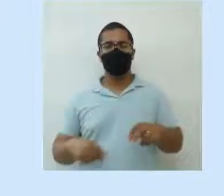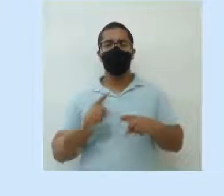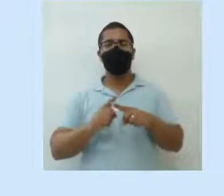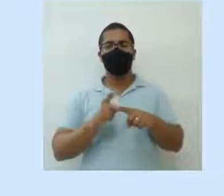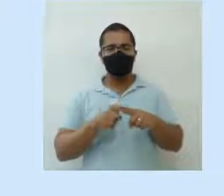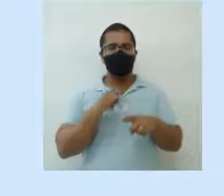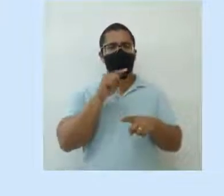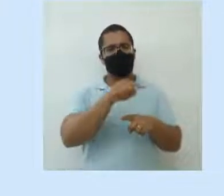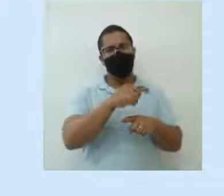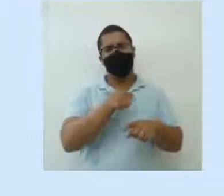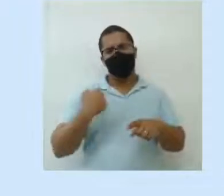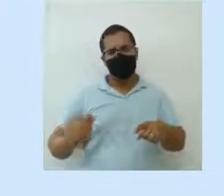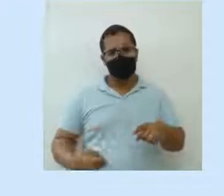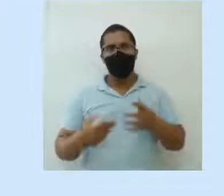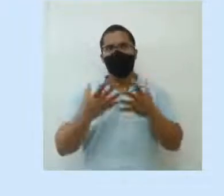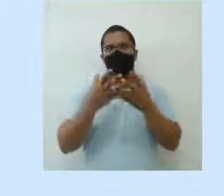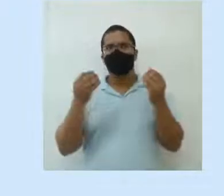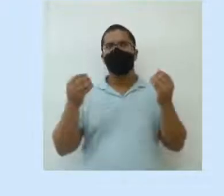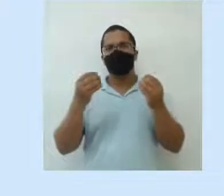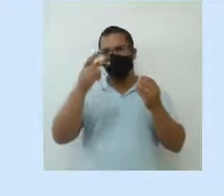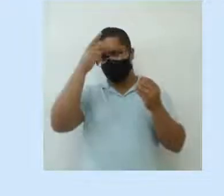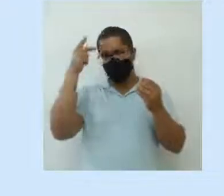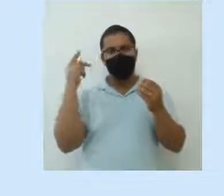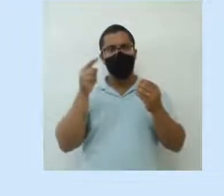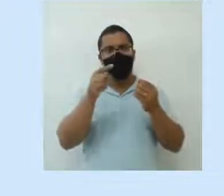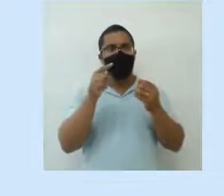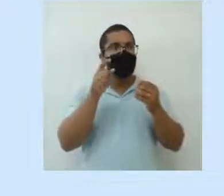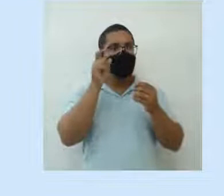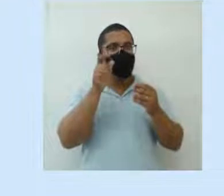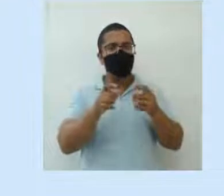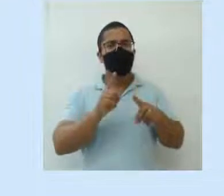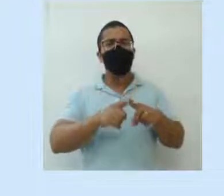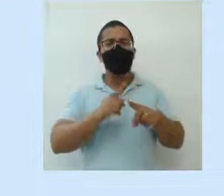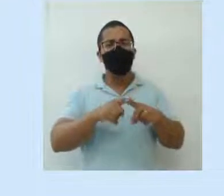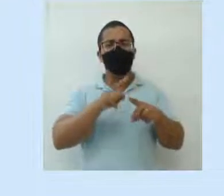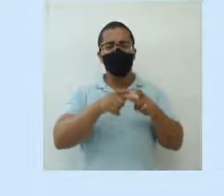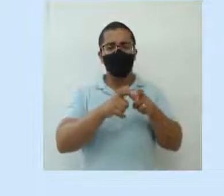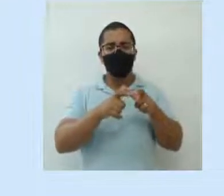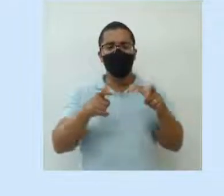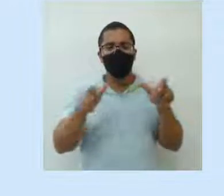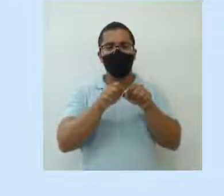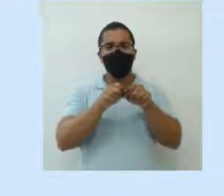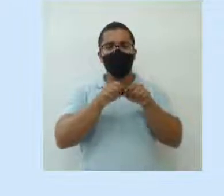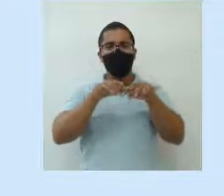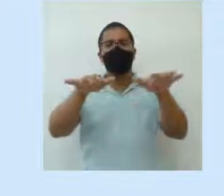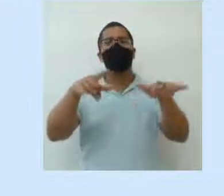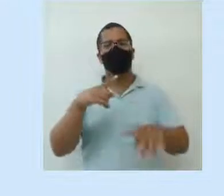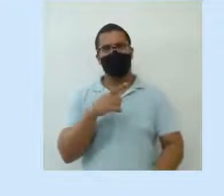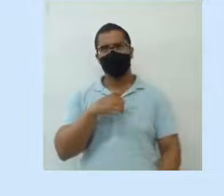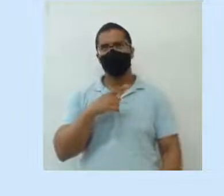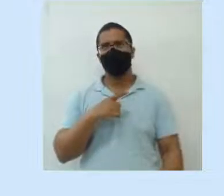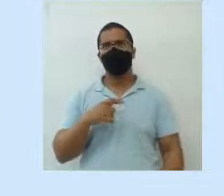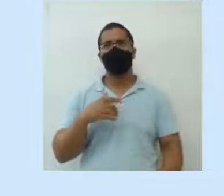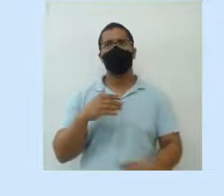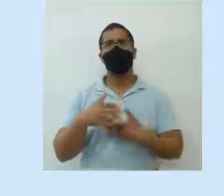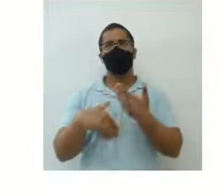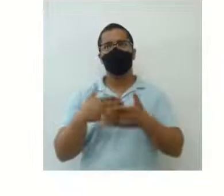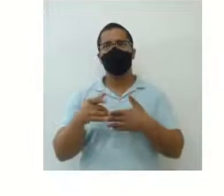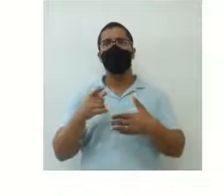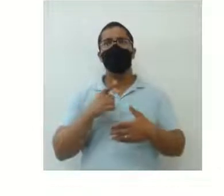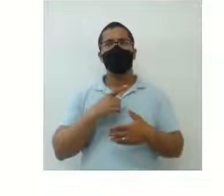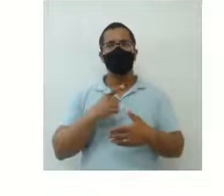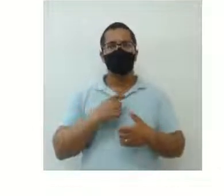um mercado muito cobiçado pela sua expansão, né, pela sua grande demanda, né? Aí vem as reações dos